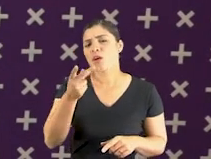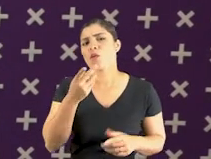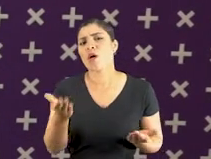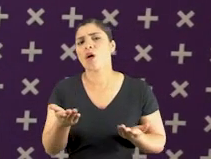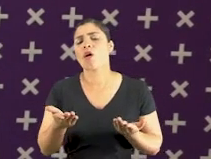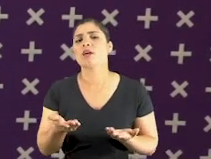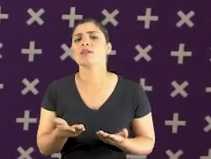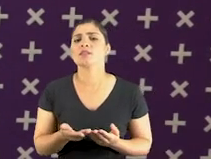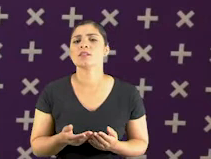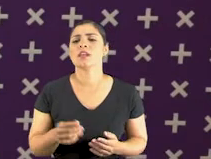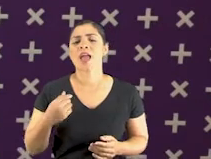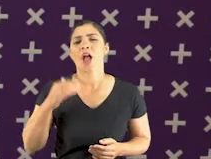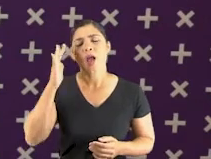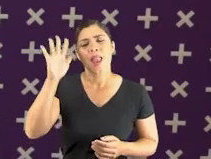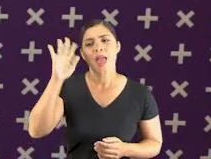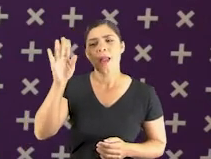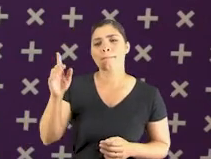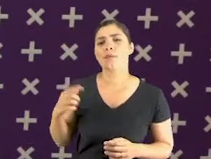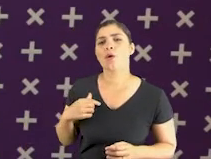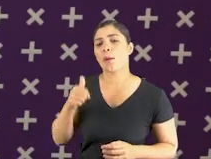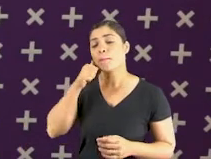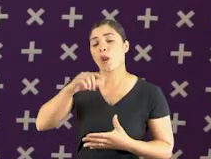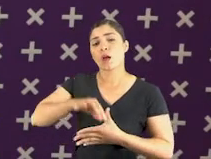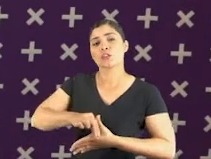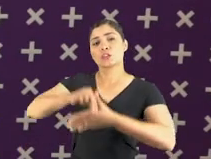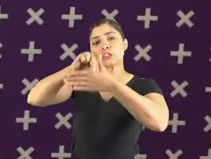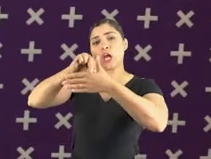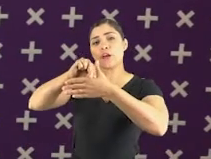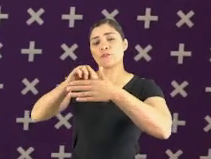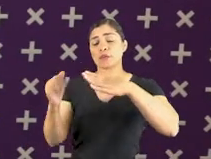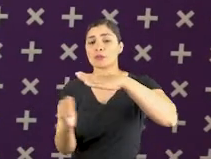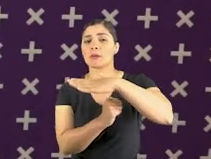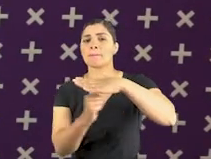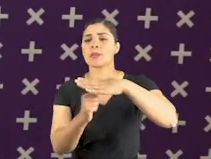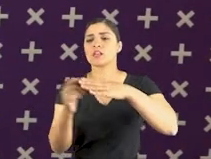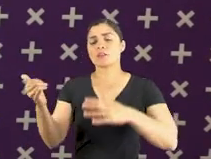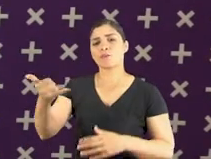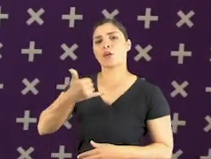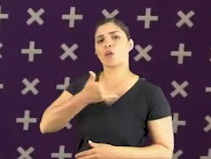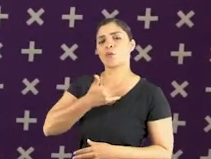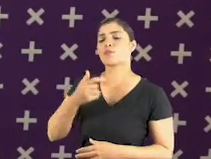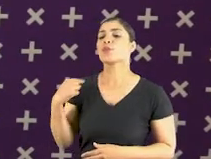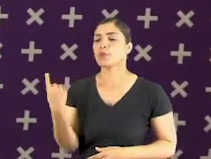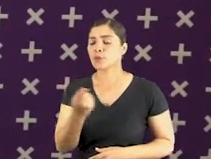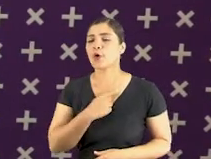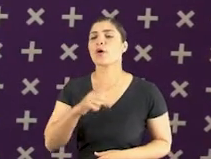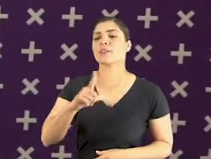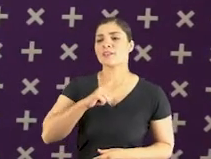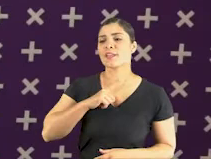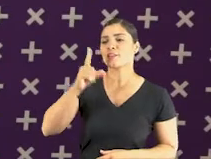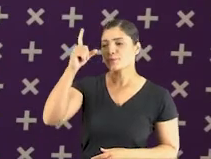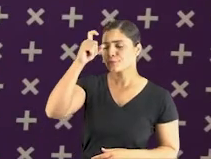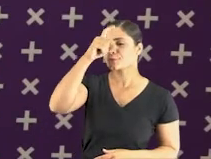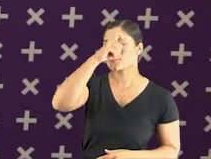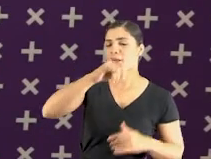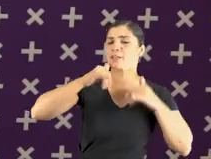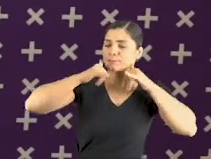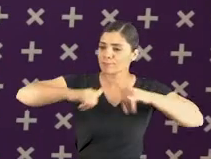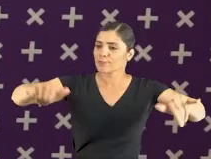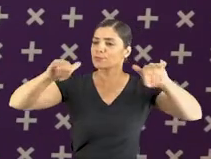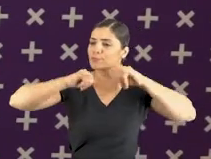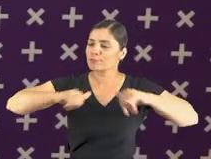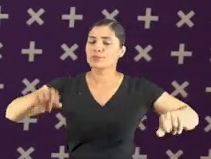executiva de uma grande empresa e ela dizia Rosana nós temos dificuldade para comunicar nossas iniciativas